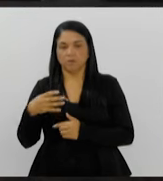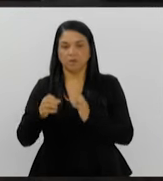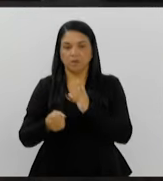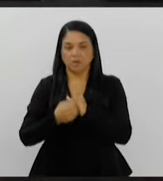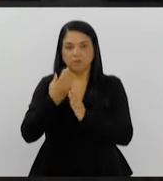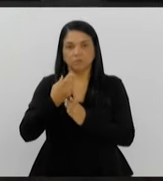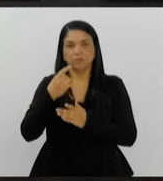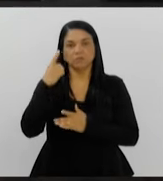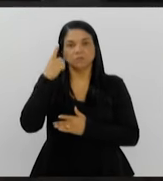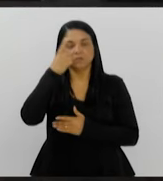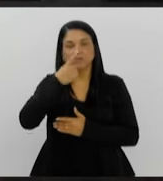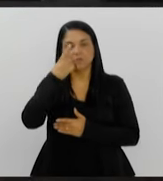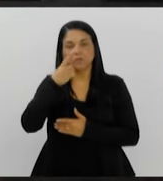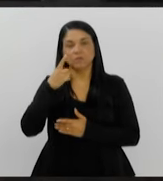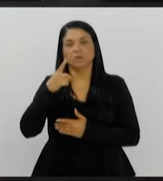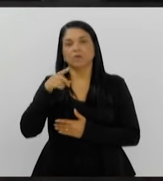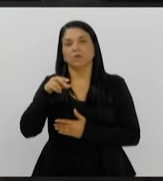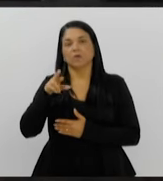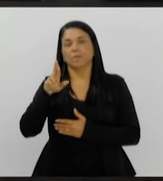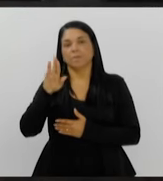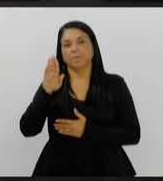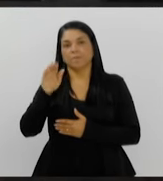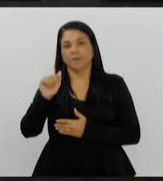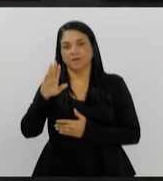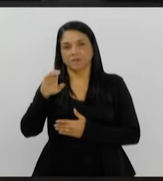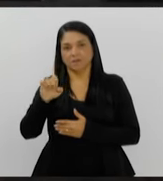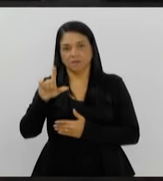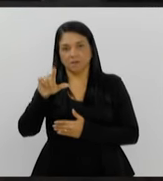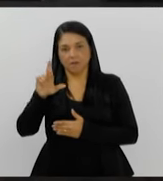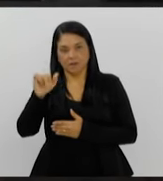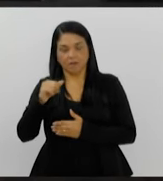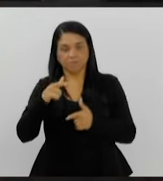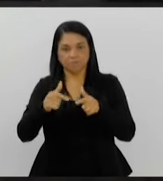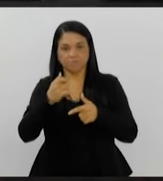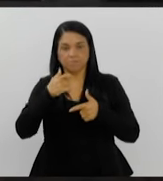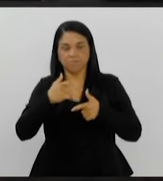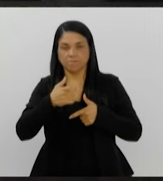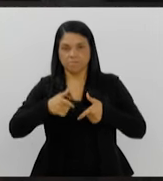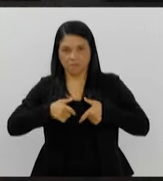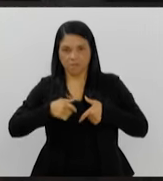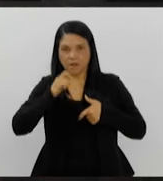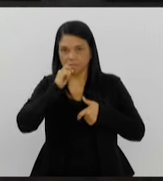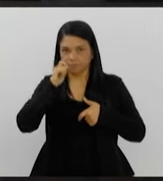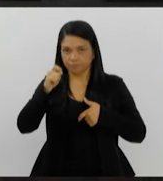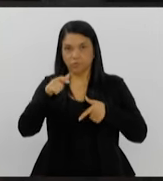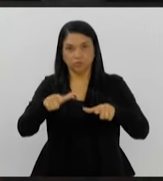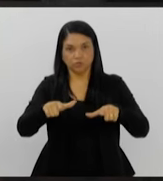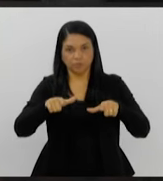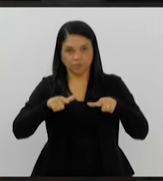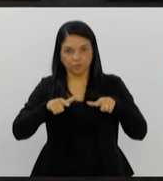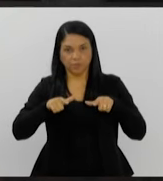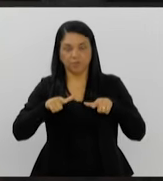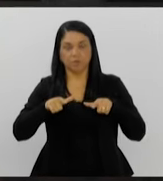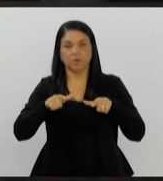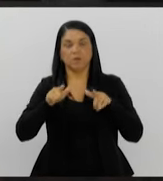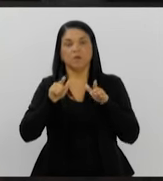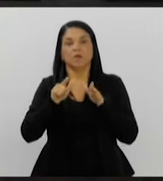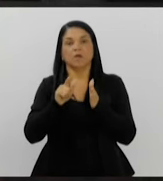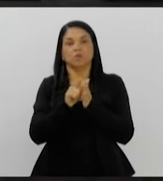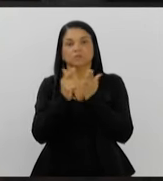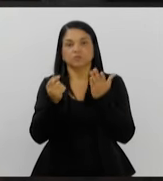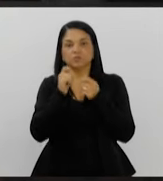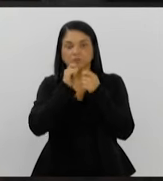autoria do deputado Rodrigo Bacelar que concede a medalha Tiradentes E o respectivo diploma ao jornalista